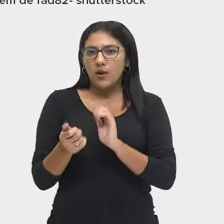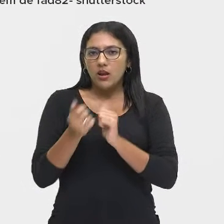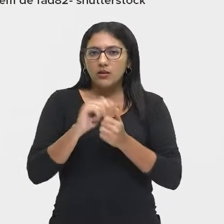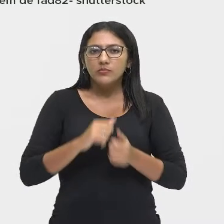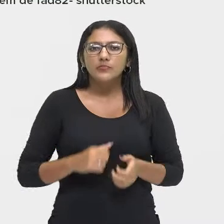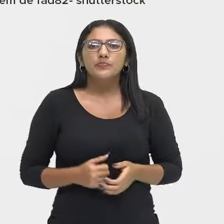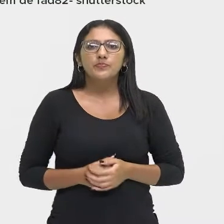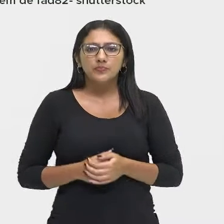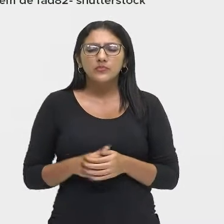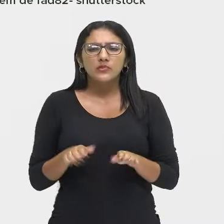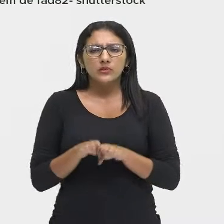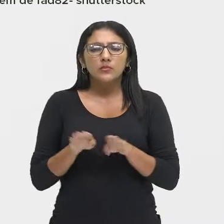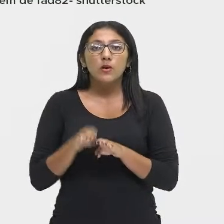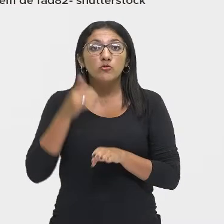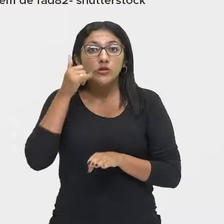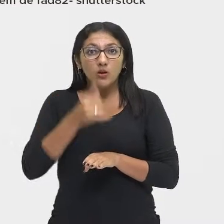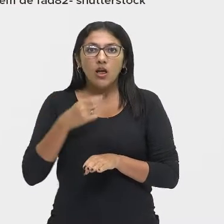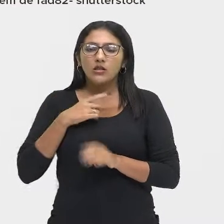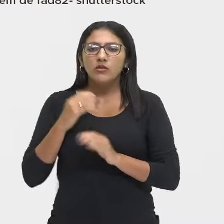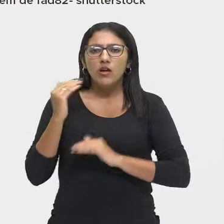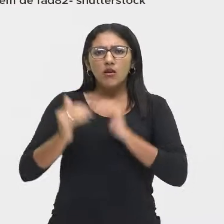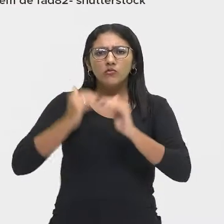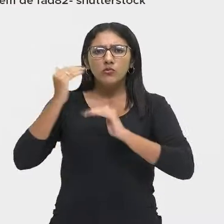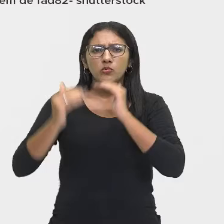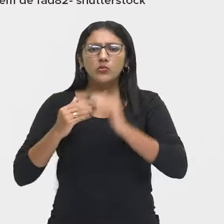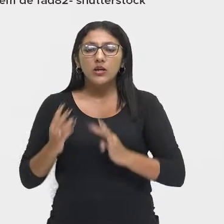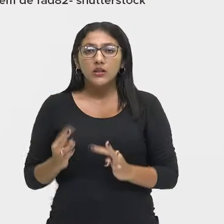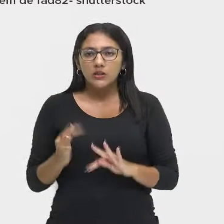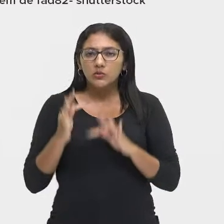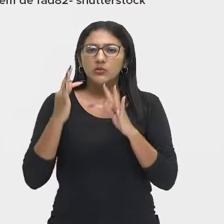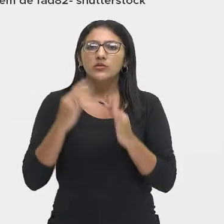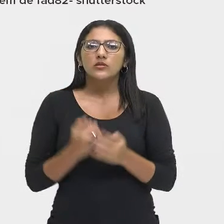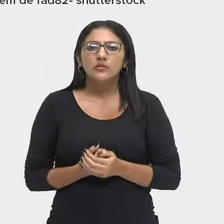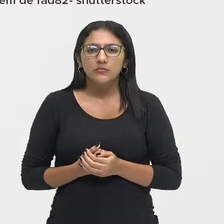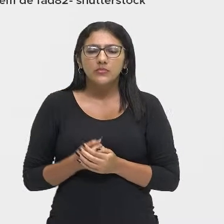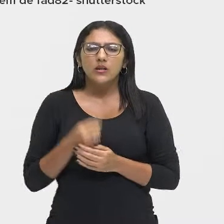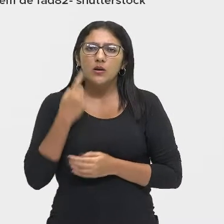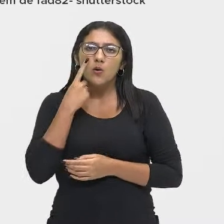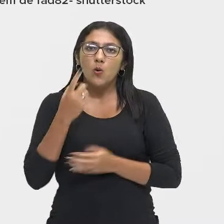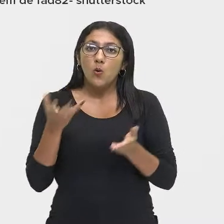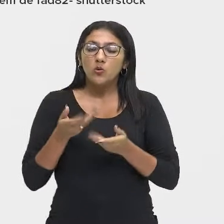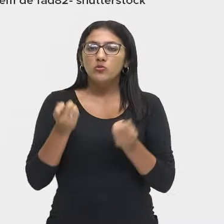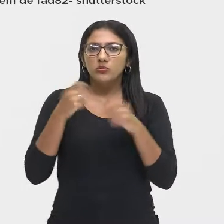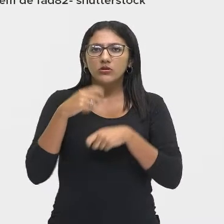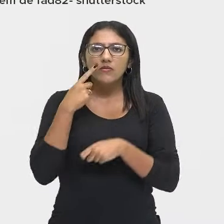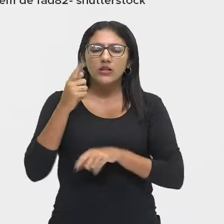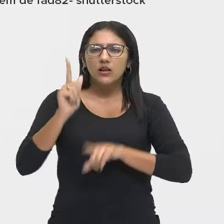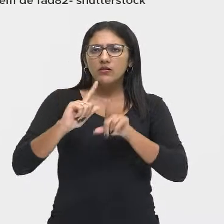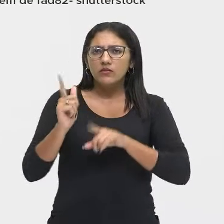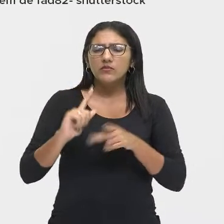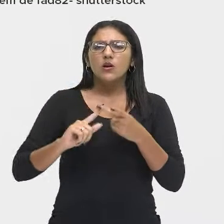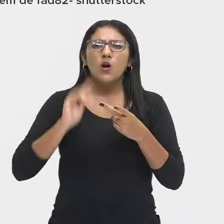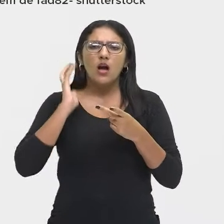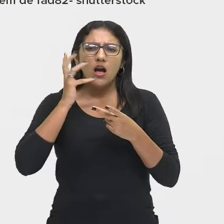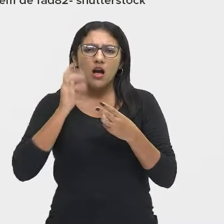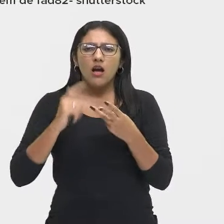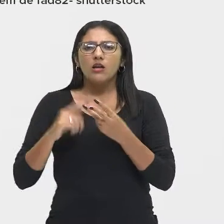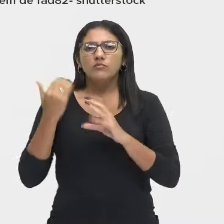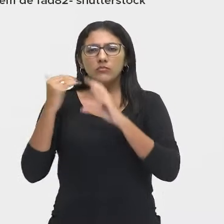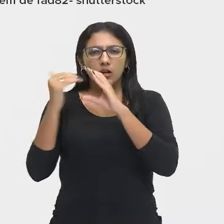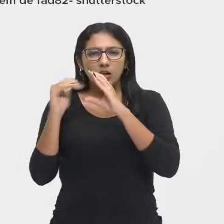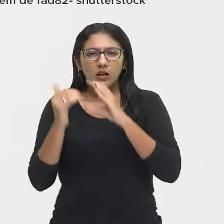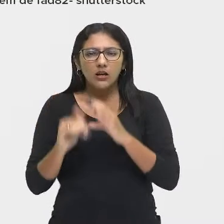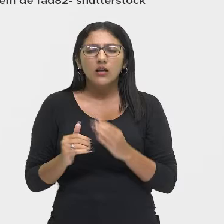como o celular foi evoluindo para convergir tecnologias, o qual podemos acessar TV, rádio, enviar